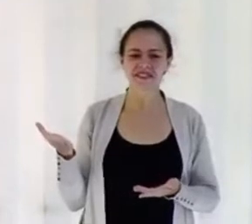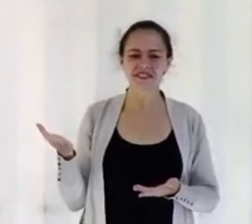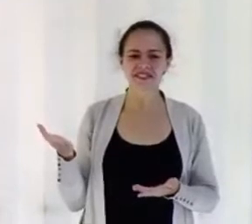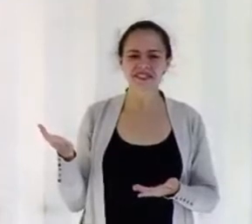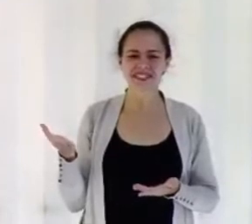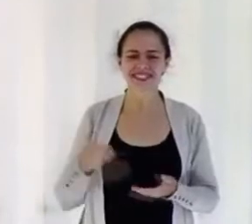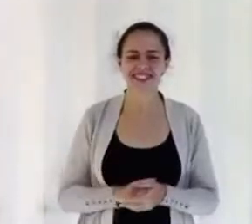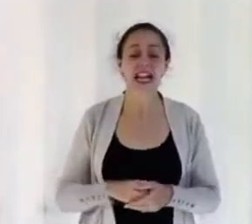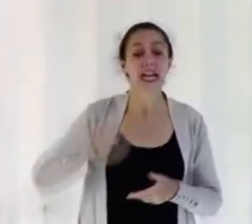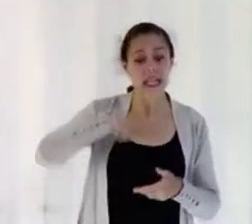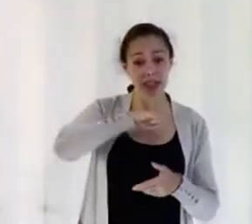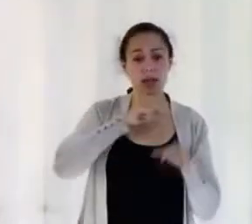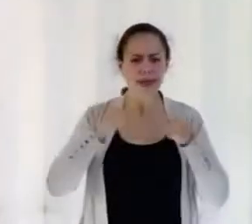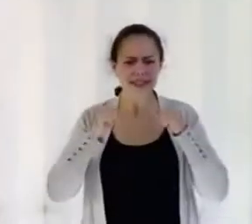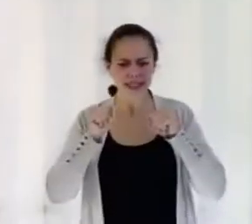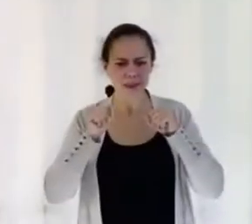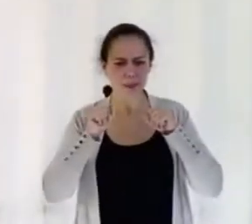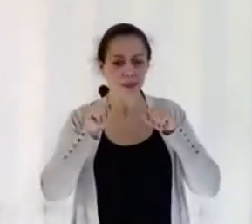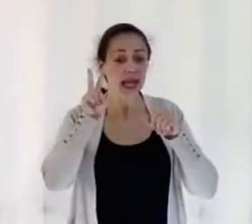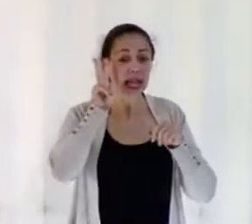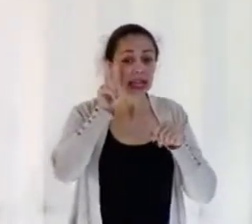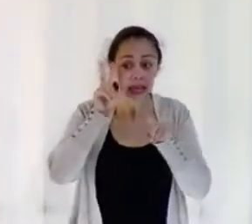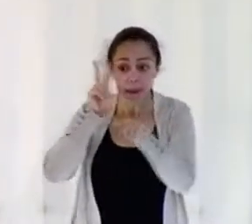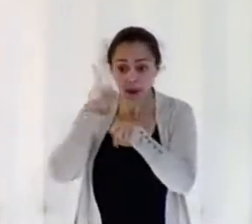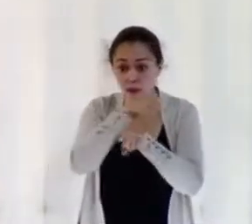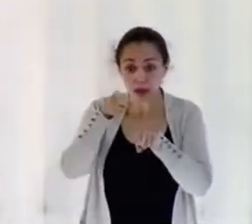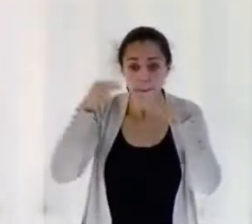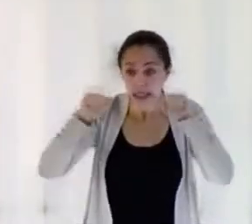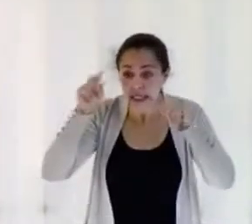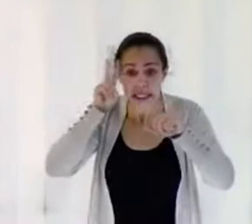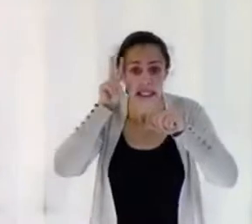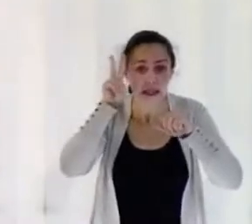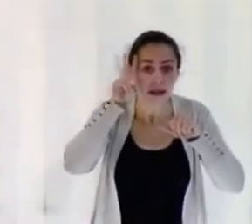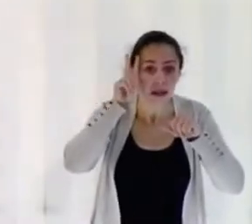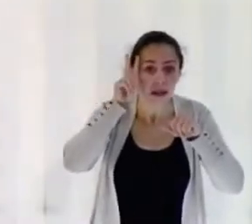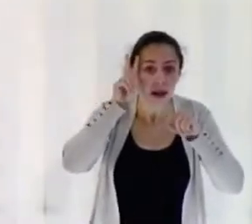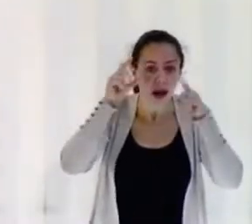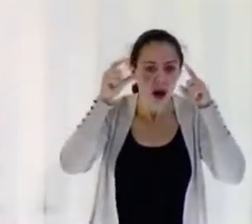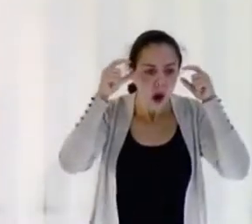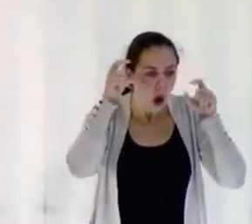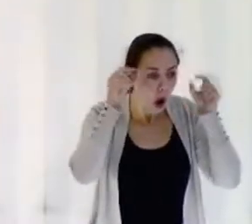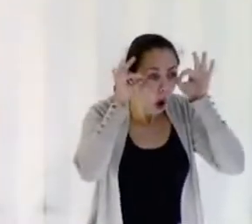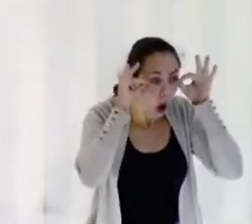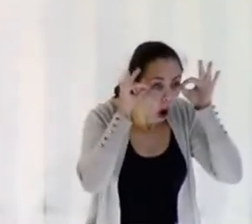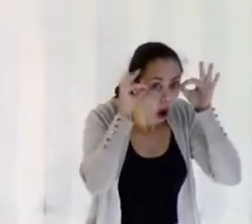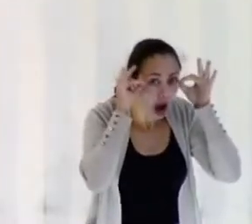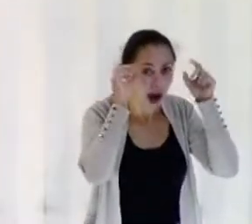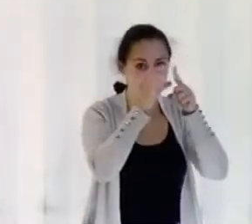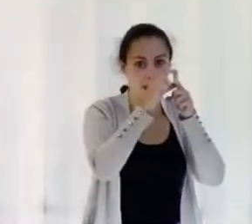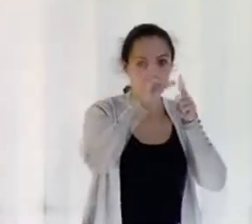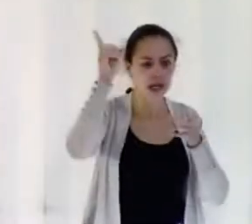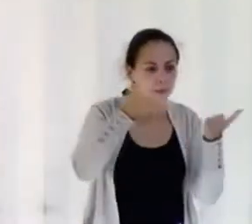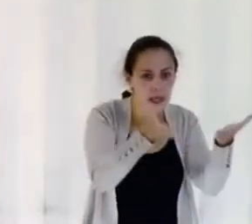temos que obedecer. Mas acima de tudo, o entendimento de que existe um que é maior do que todos